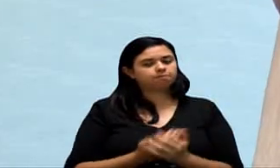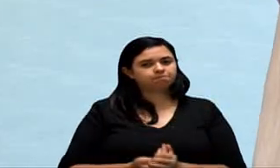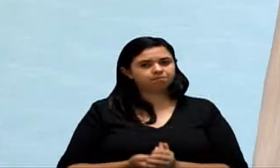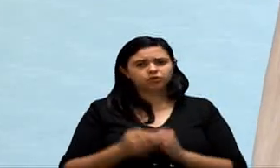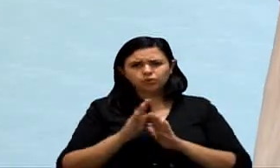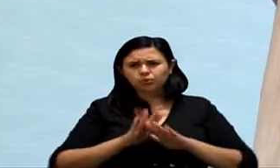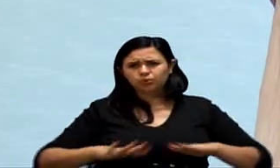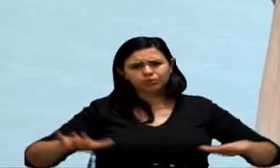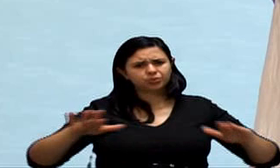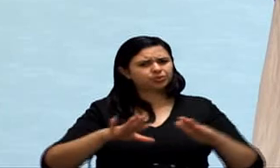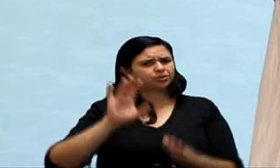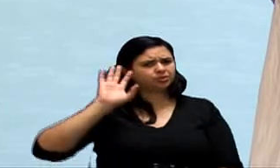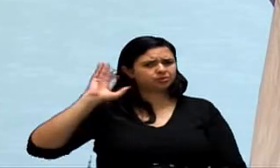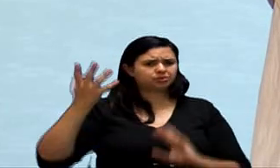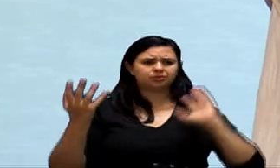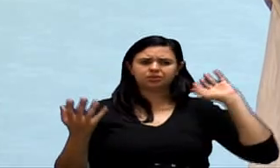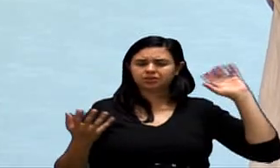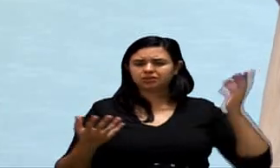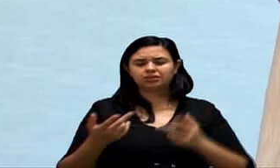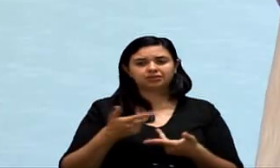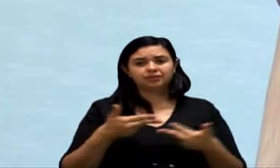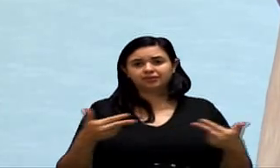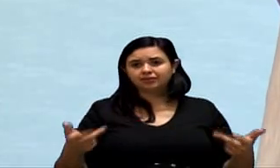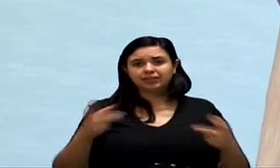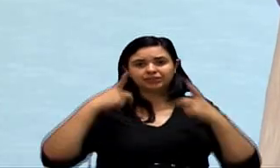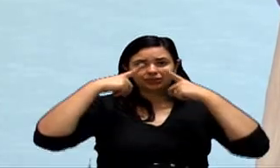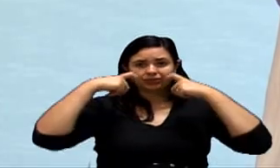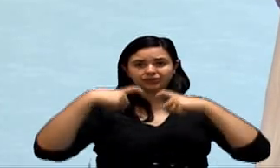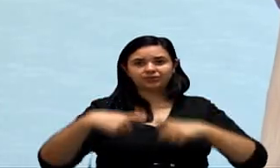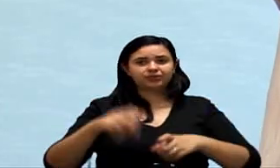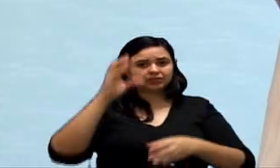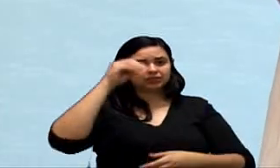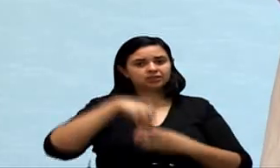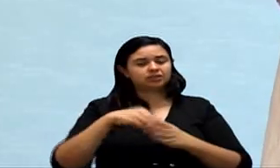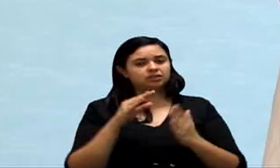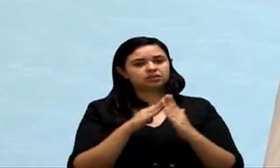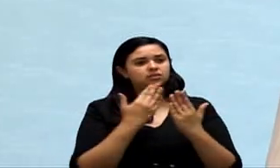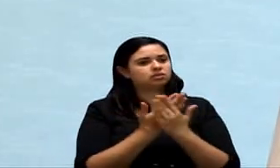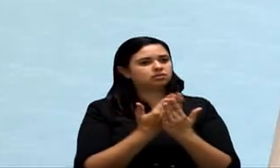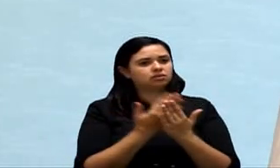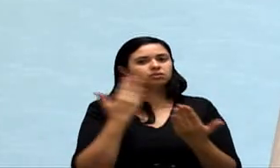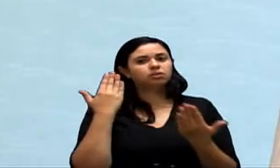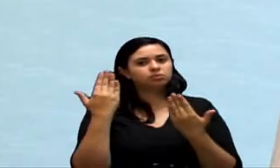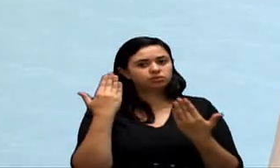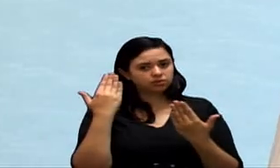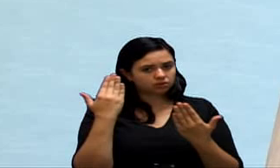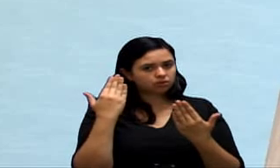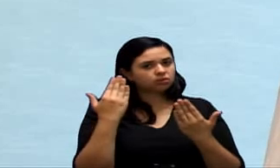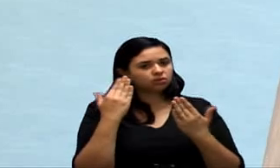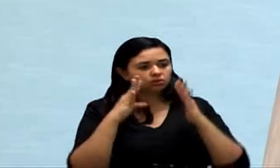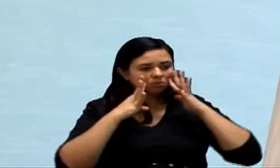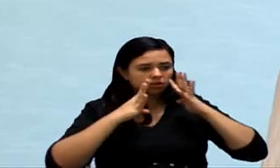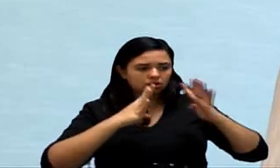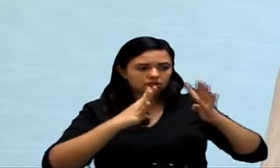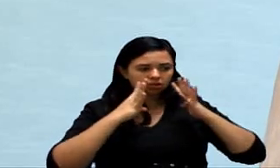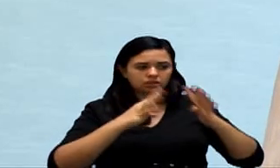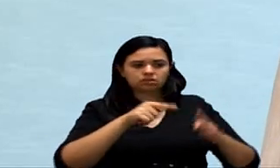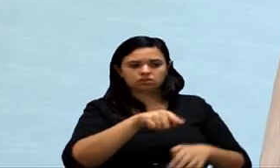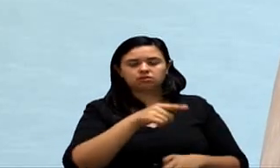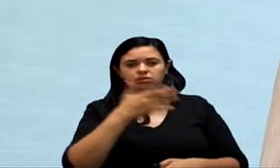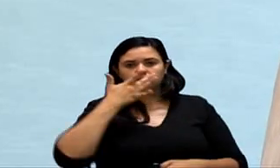que se discutiu, dos casos terríveis de violência dentro das escolas, o psicólogo para ouvir aquela criança, aquele